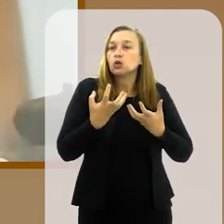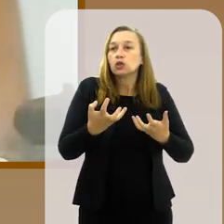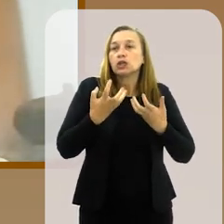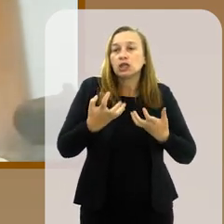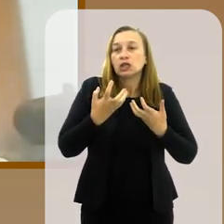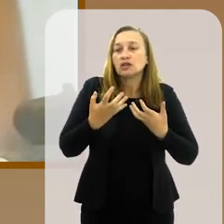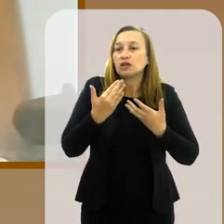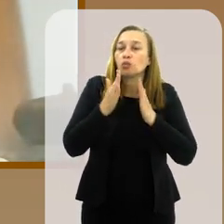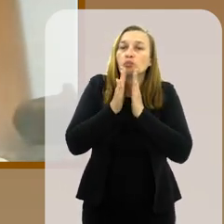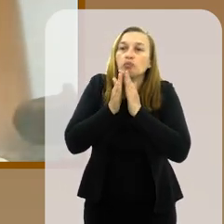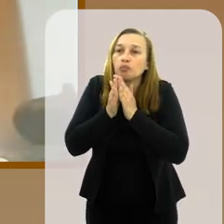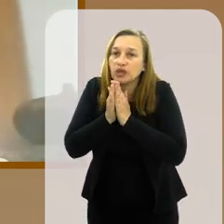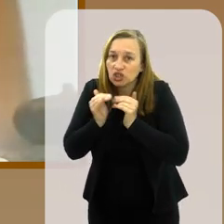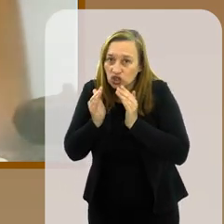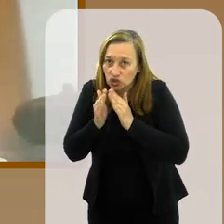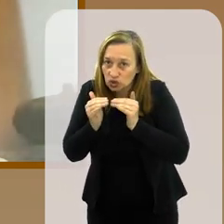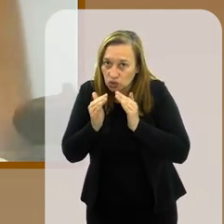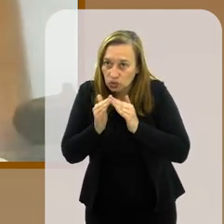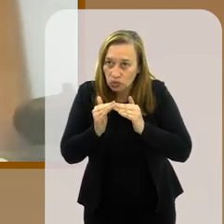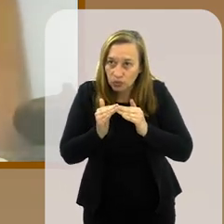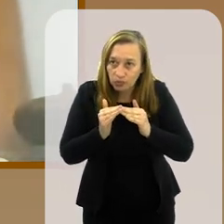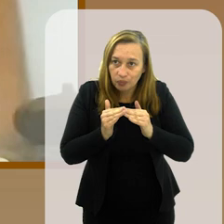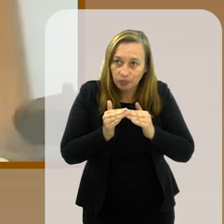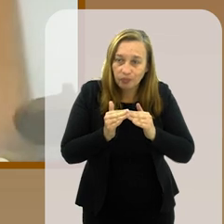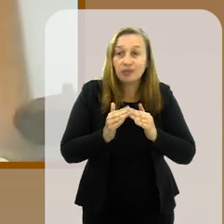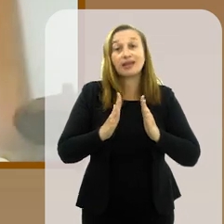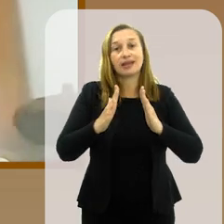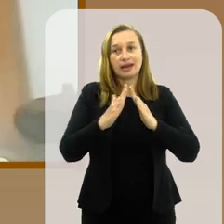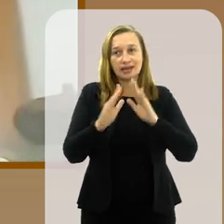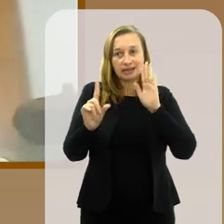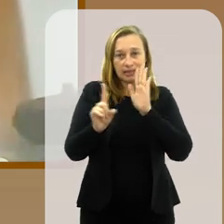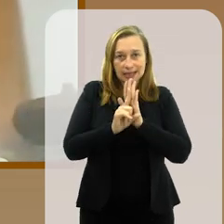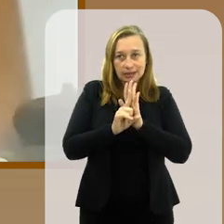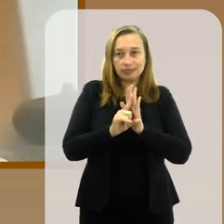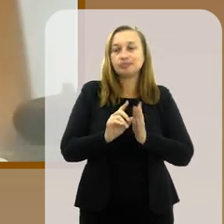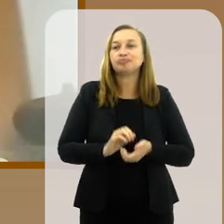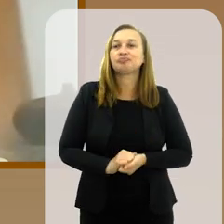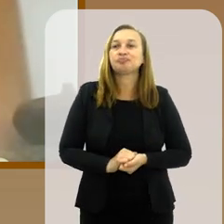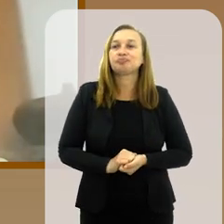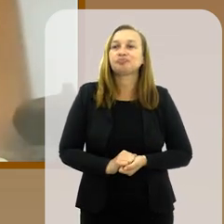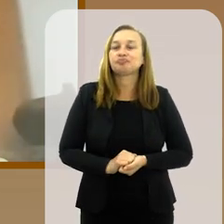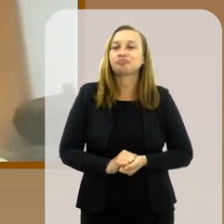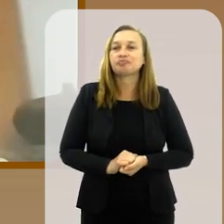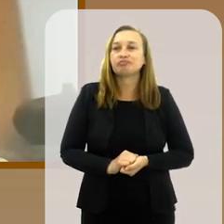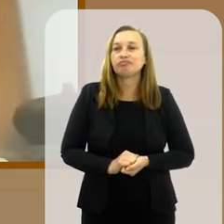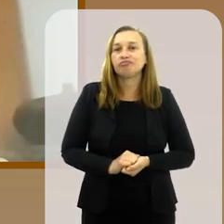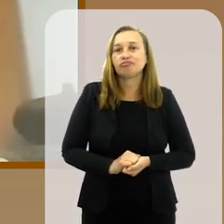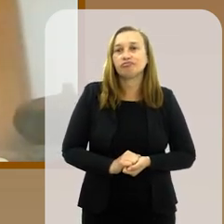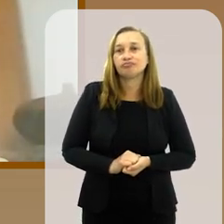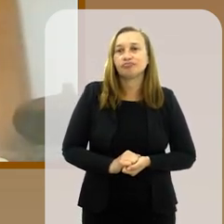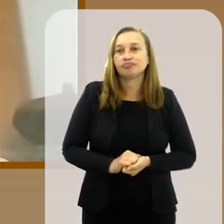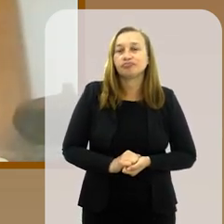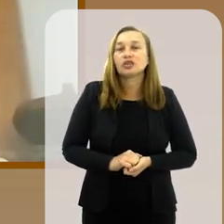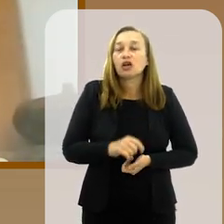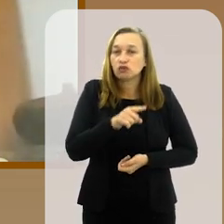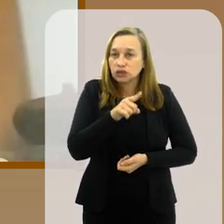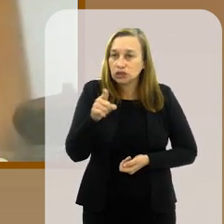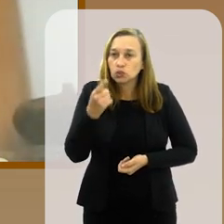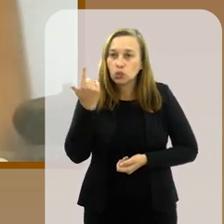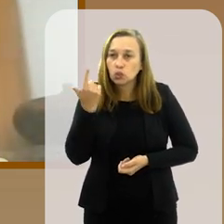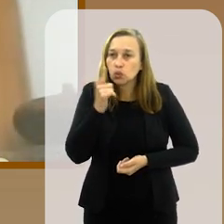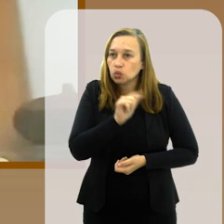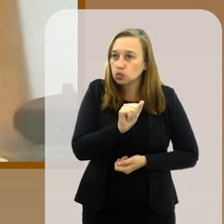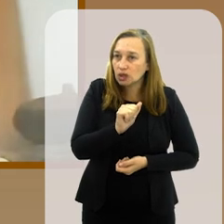morta. Eu queria fazer um pedido, já que a gente está nessa casa. Quem